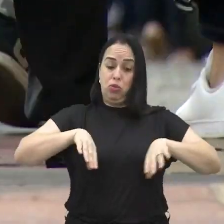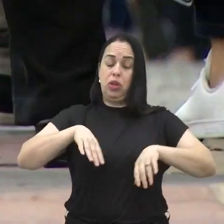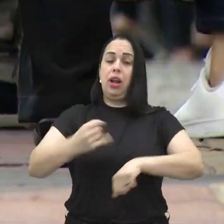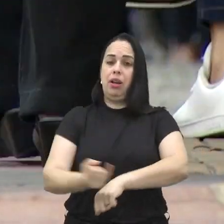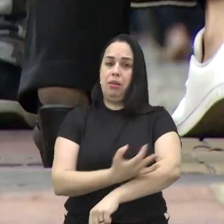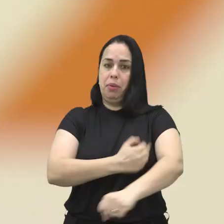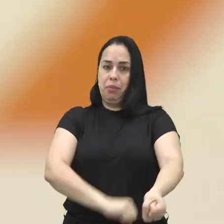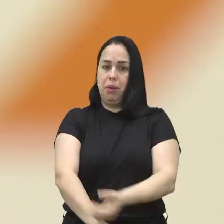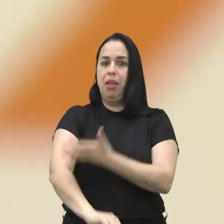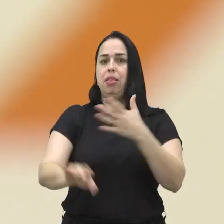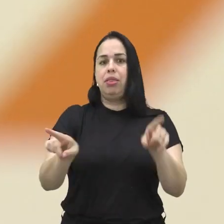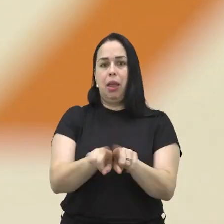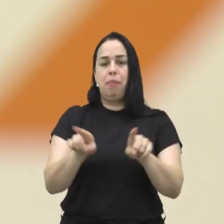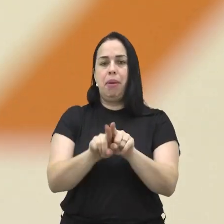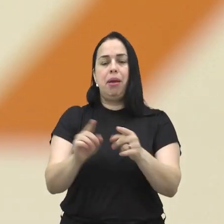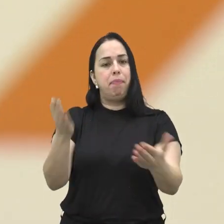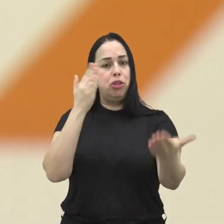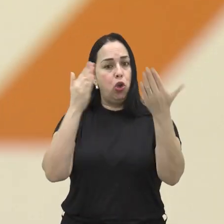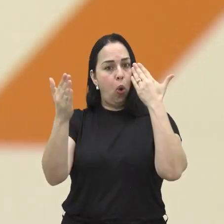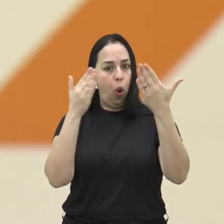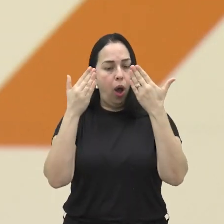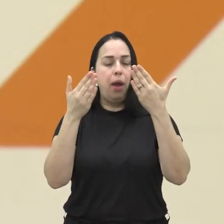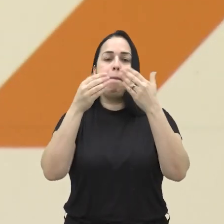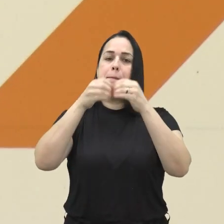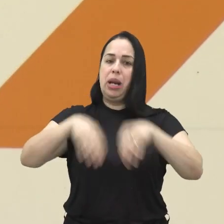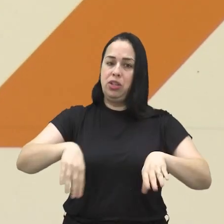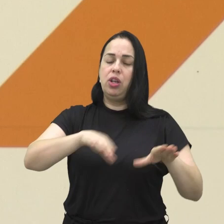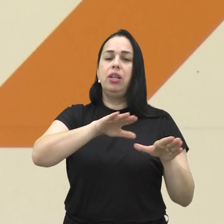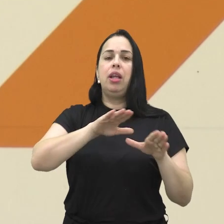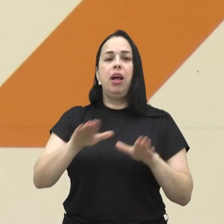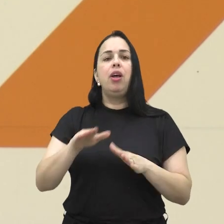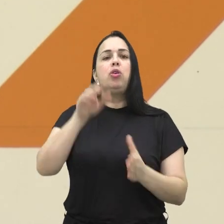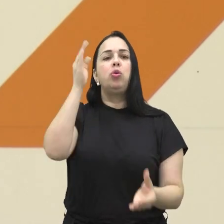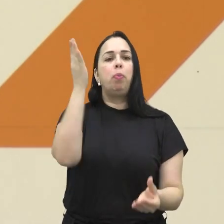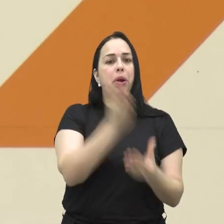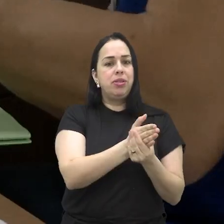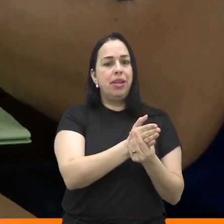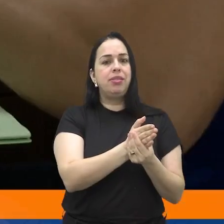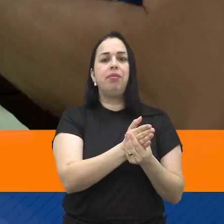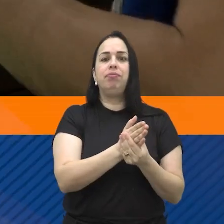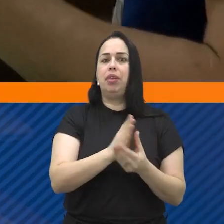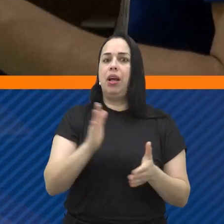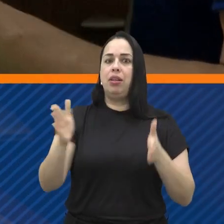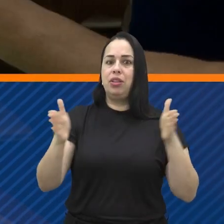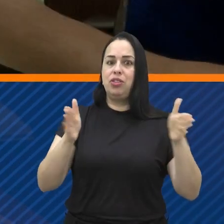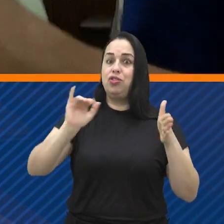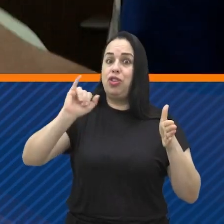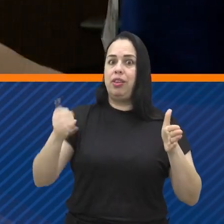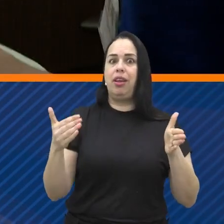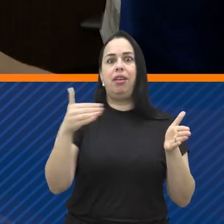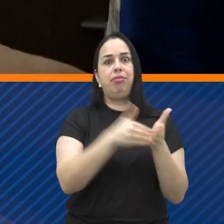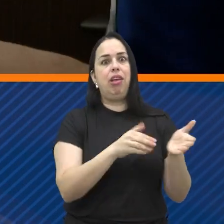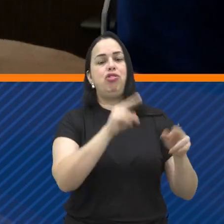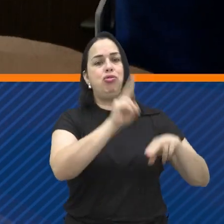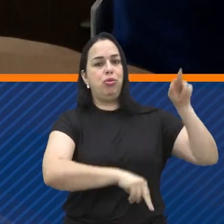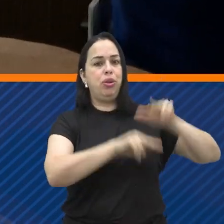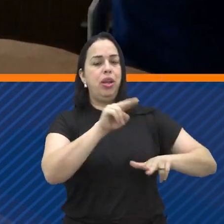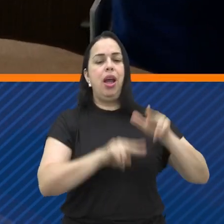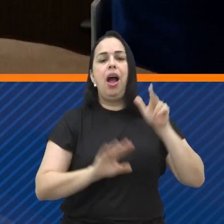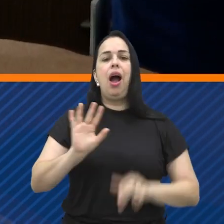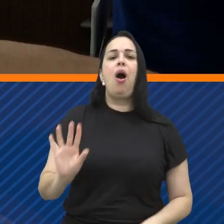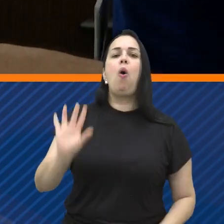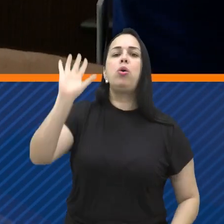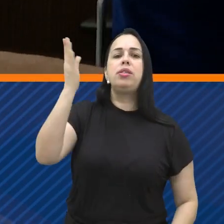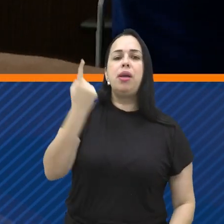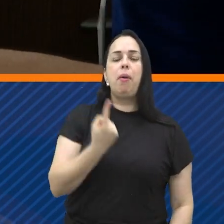e psicológica. Os casos de danos morais têm se tornado mais frequentes. Só no primeiro semestre desse ano, foram mais